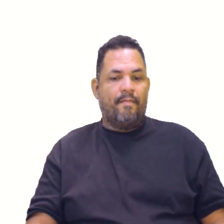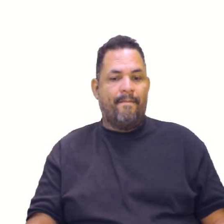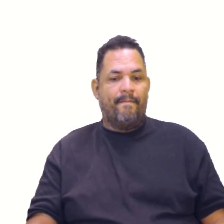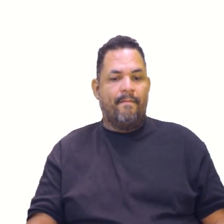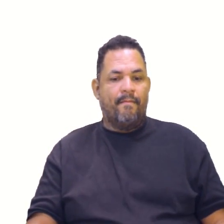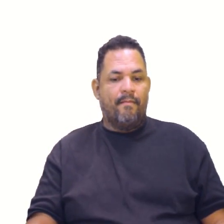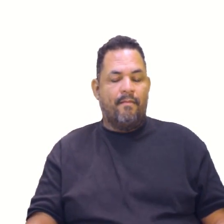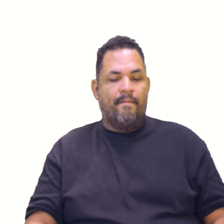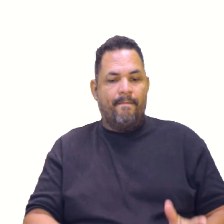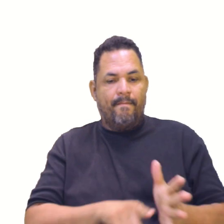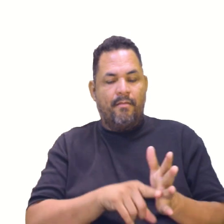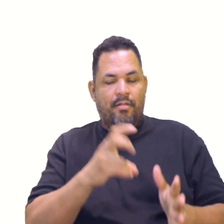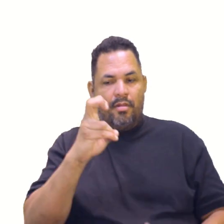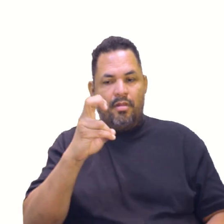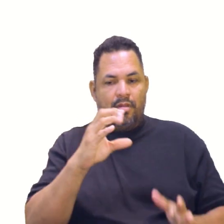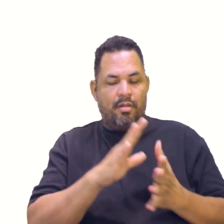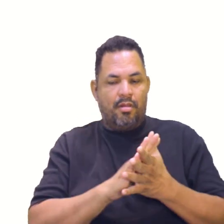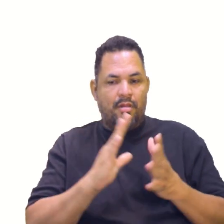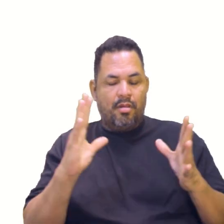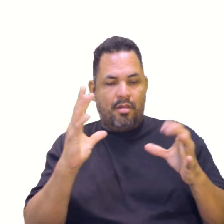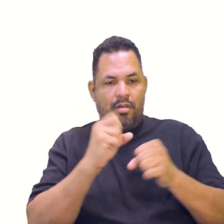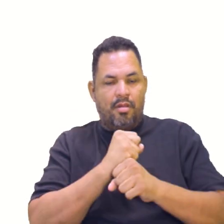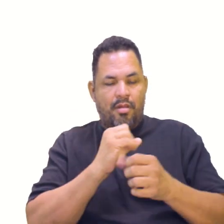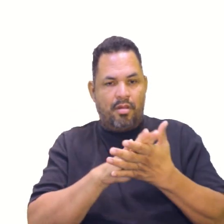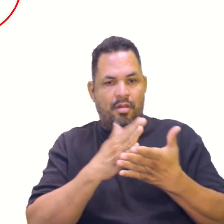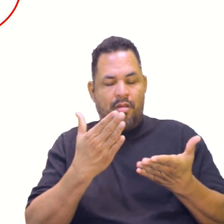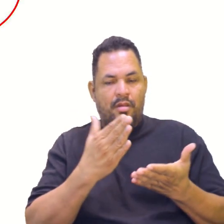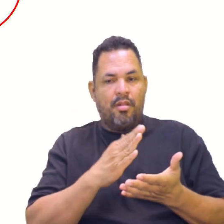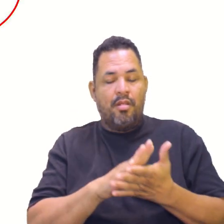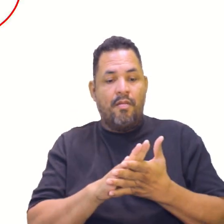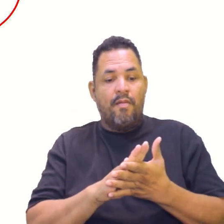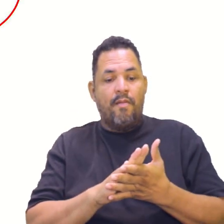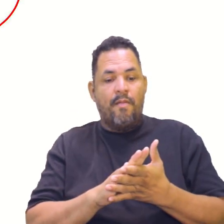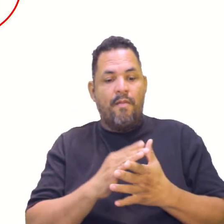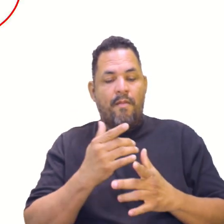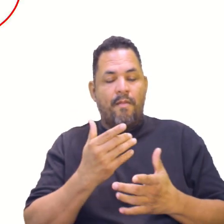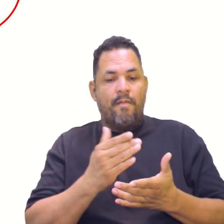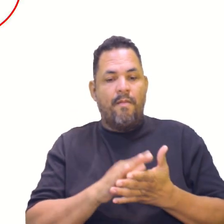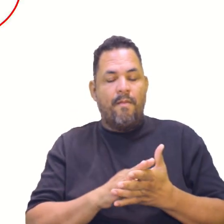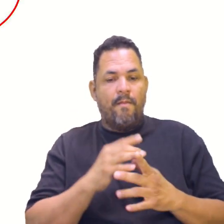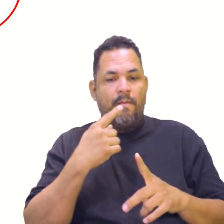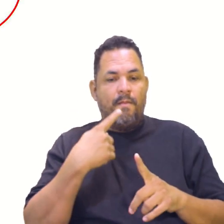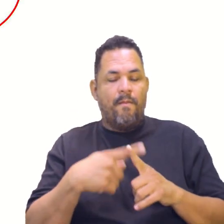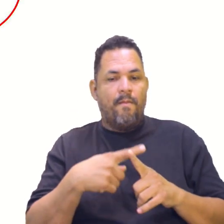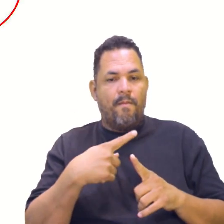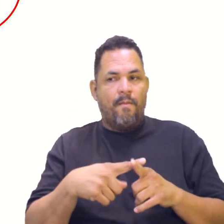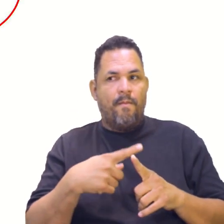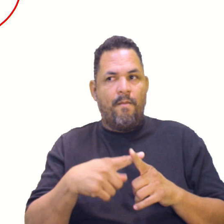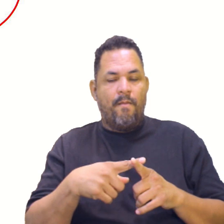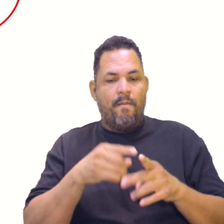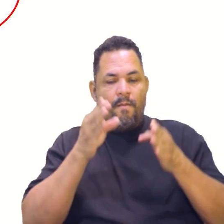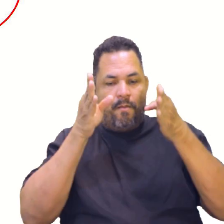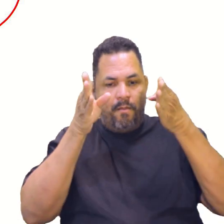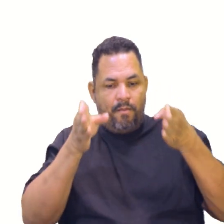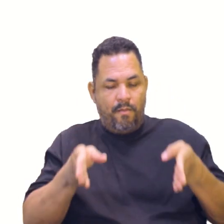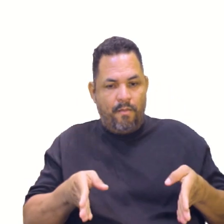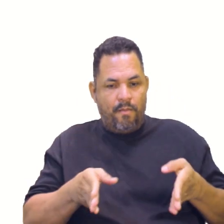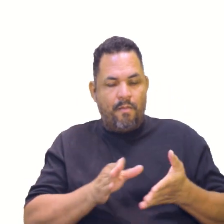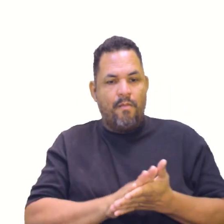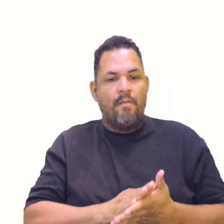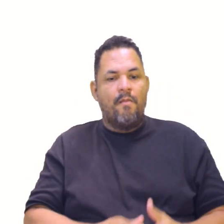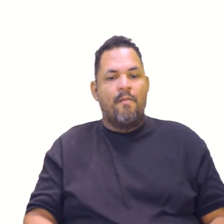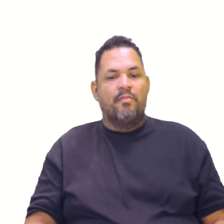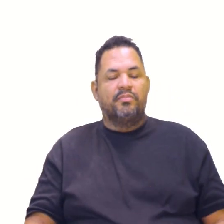pagar. Fica devendo 5. Esse é o meu determinante. Mas olha que legal, não há problemas, porque aqui... Está em módulo. Está em módulo,